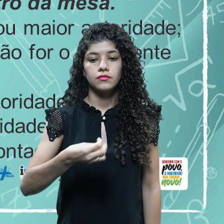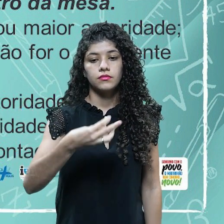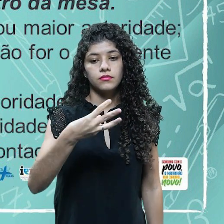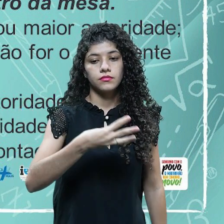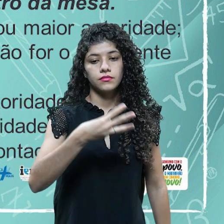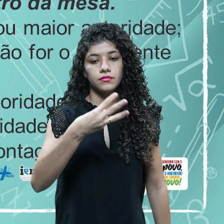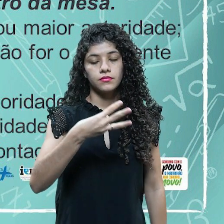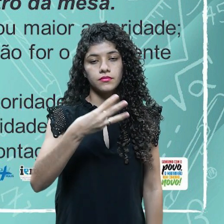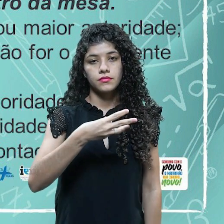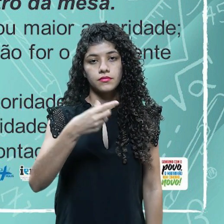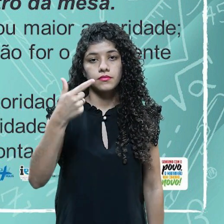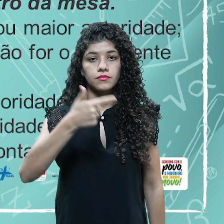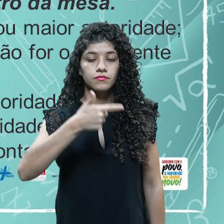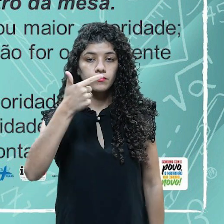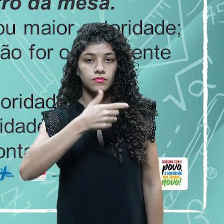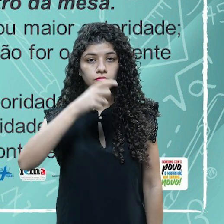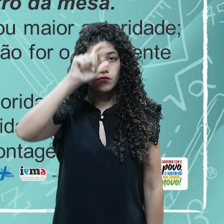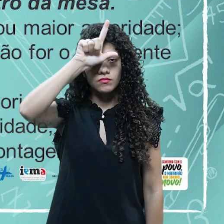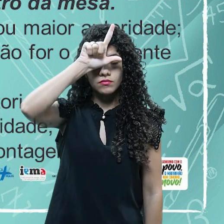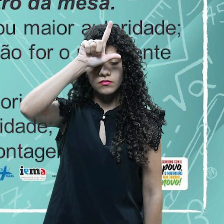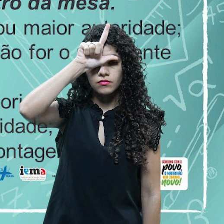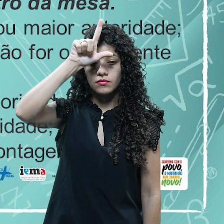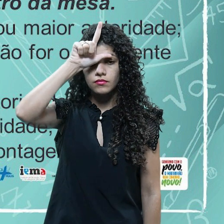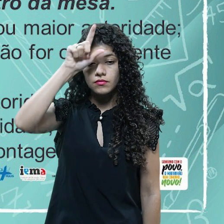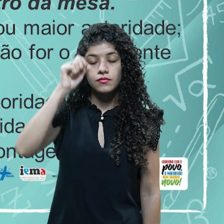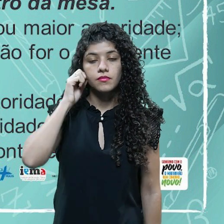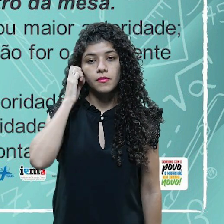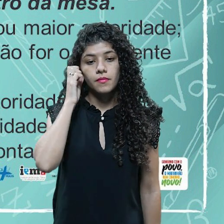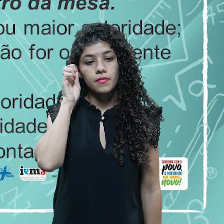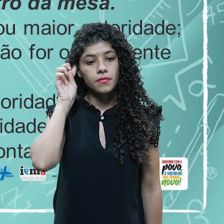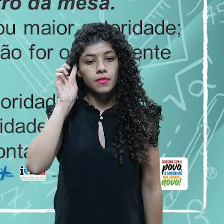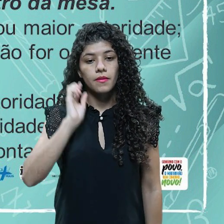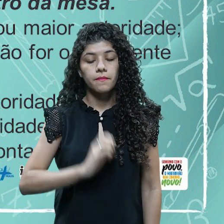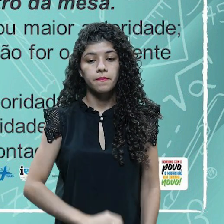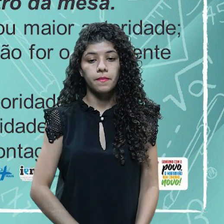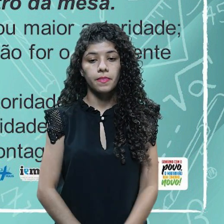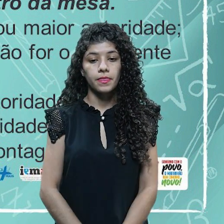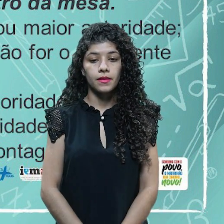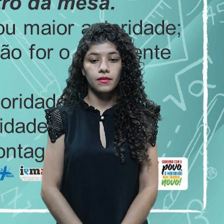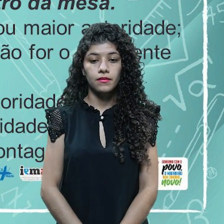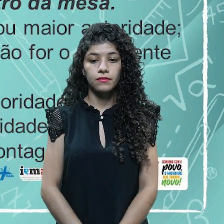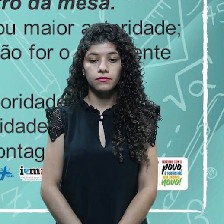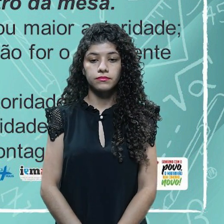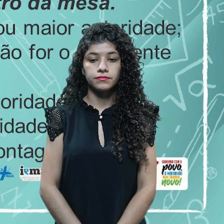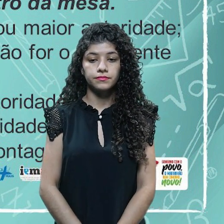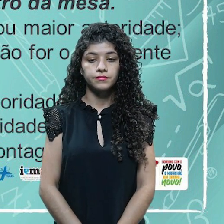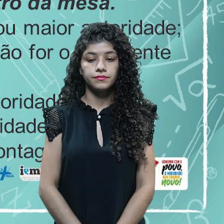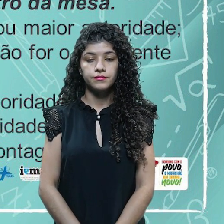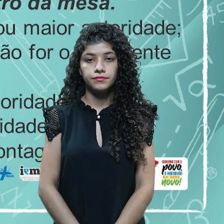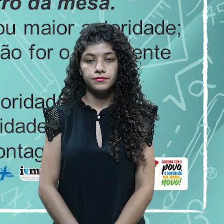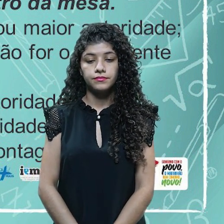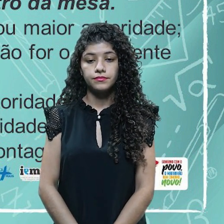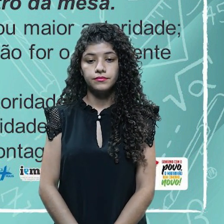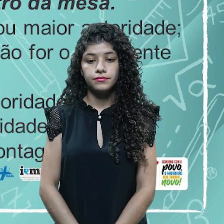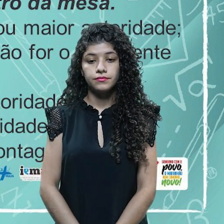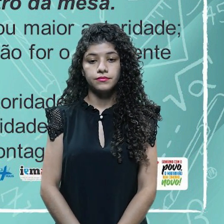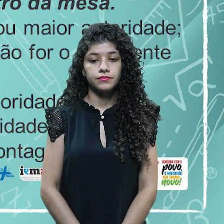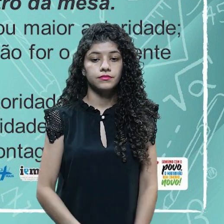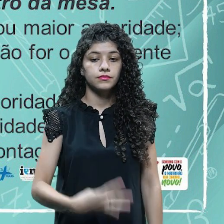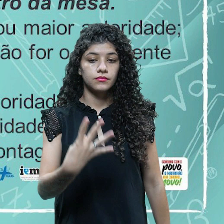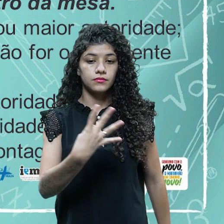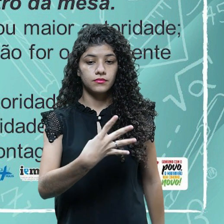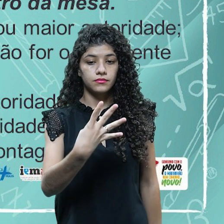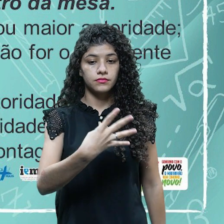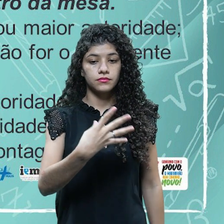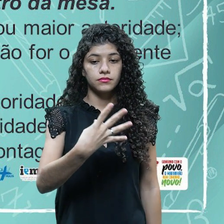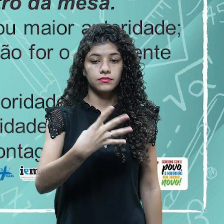alternando de um lado do outro, de um lado do outro. O 3 é a segunda maior autoridade, a cadeira